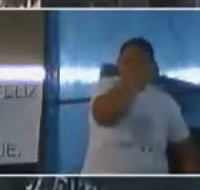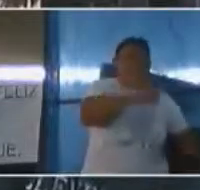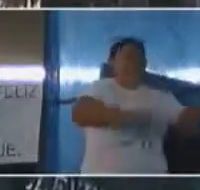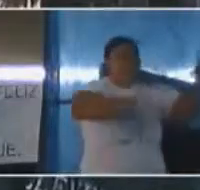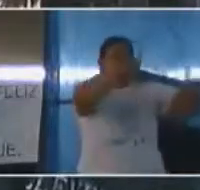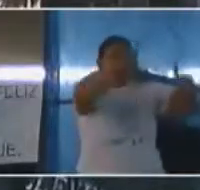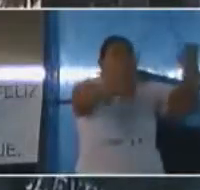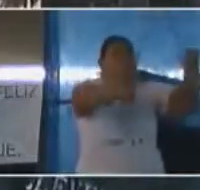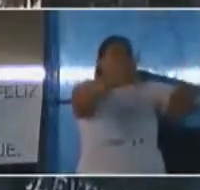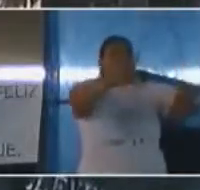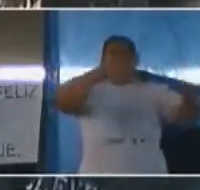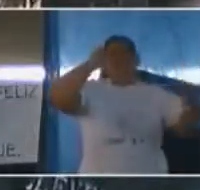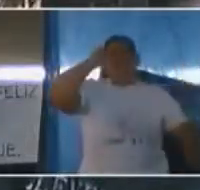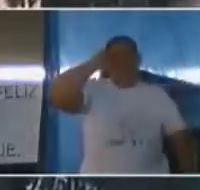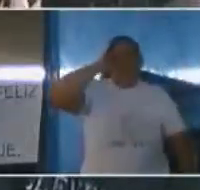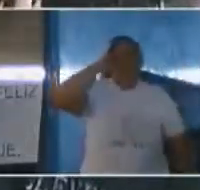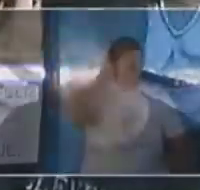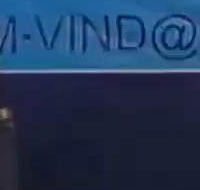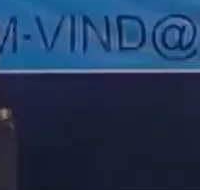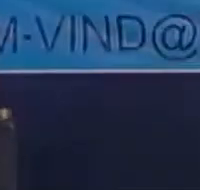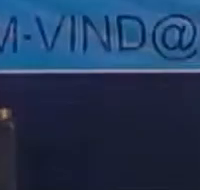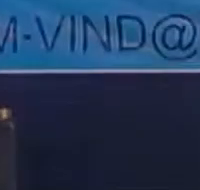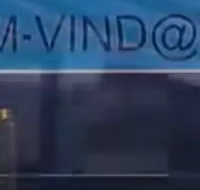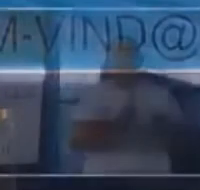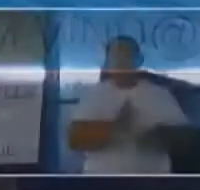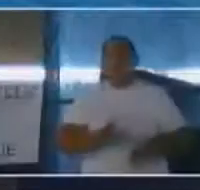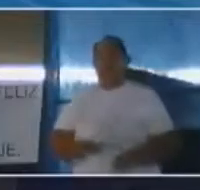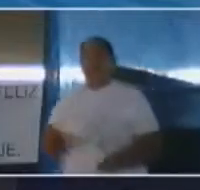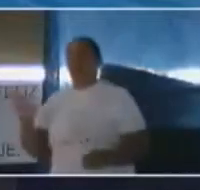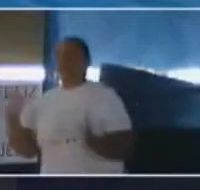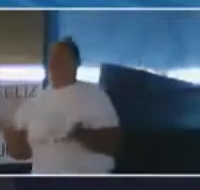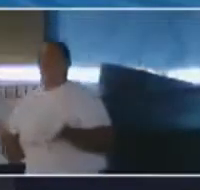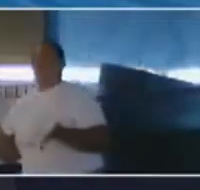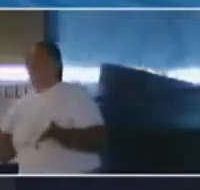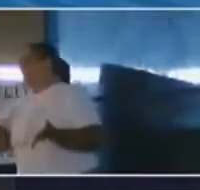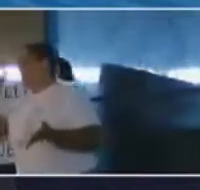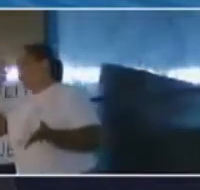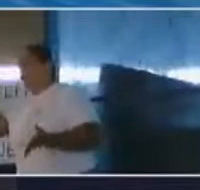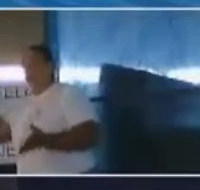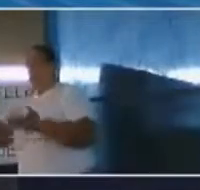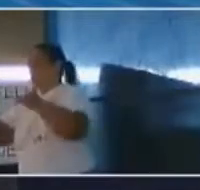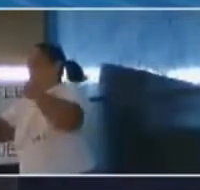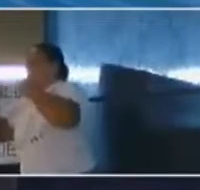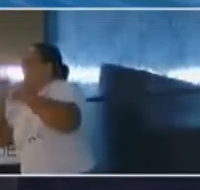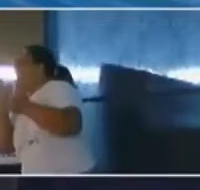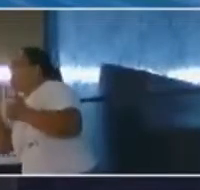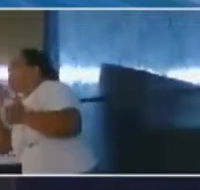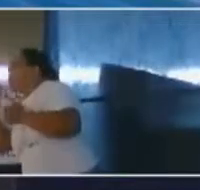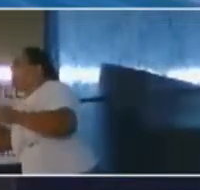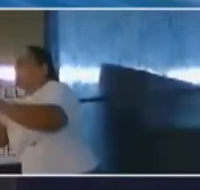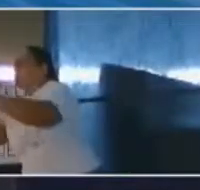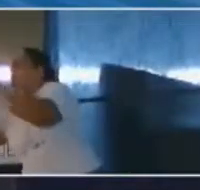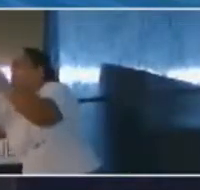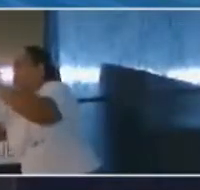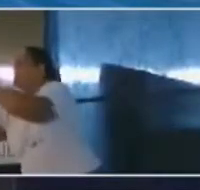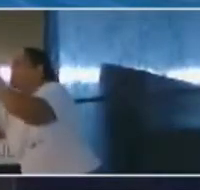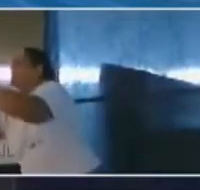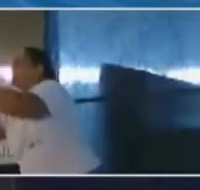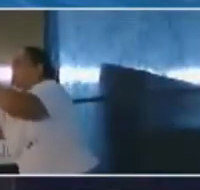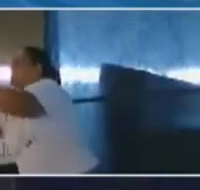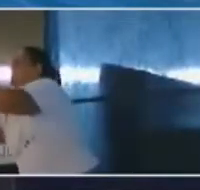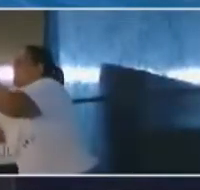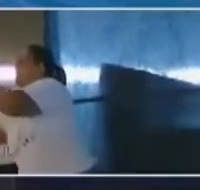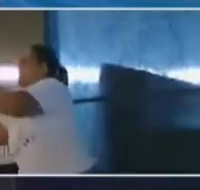branco para o instantâneo, para o agora, para o neste exato momento. Nós estamos